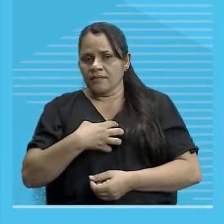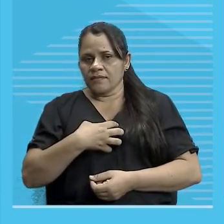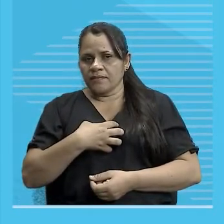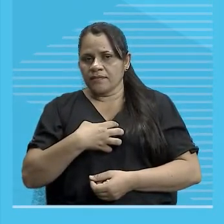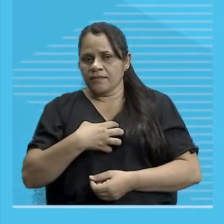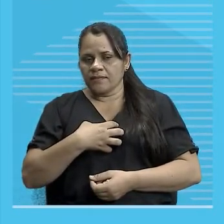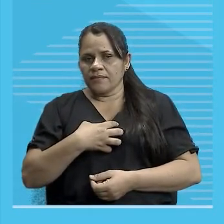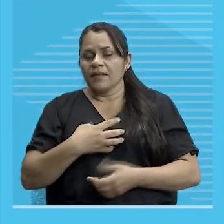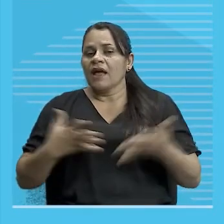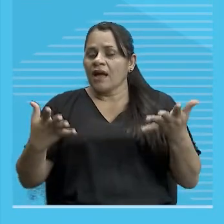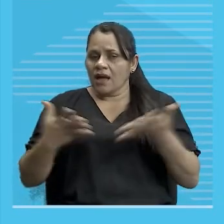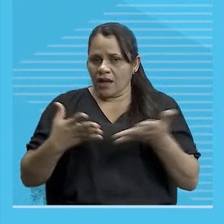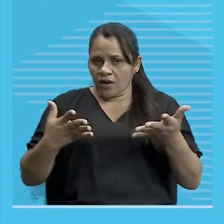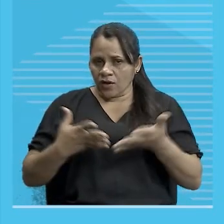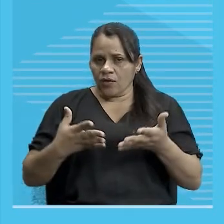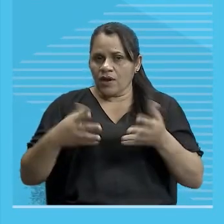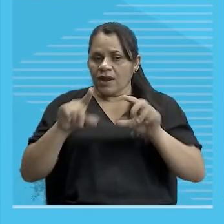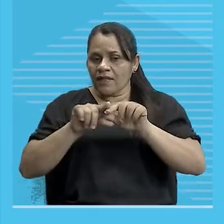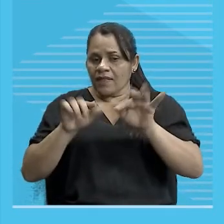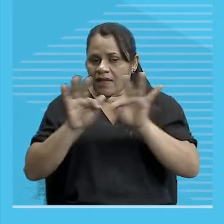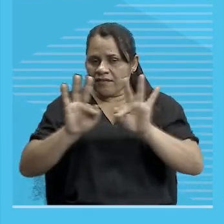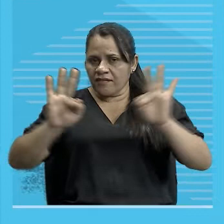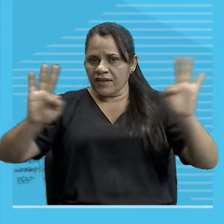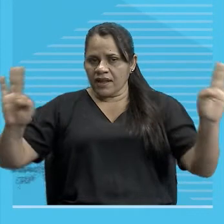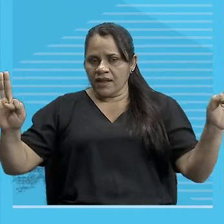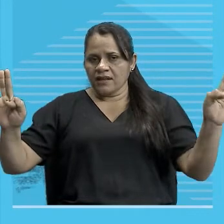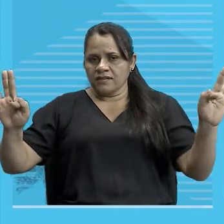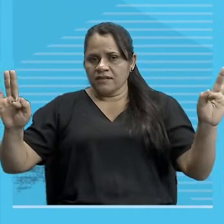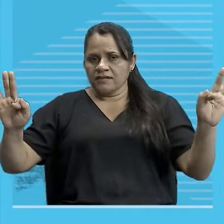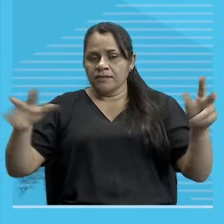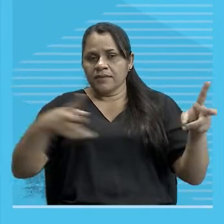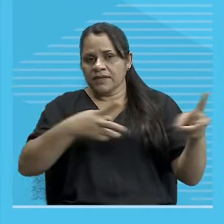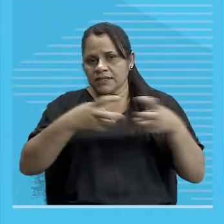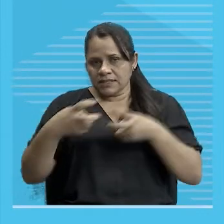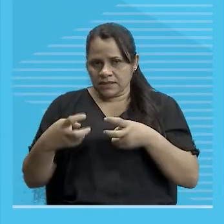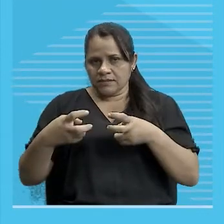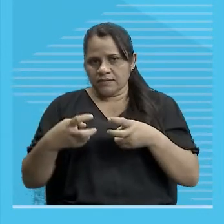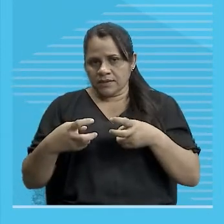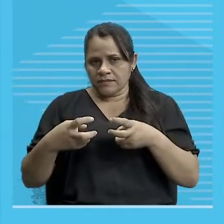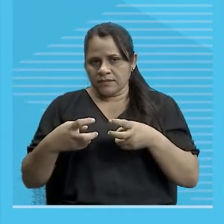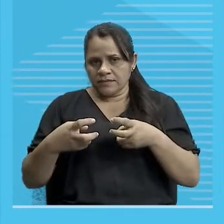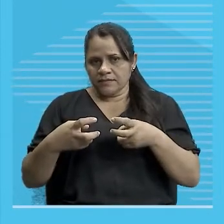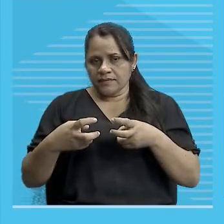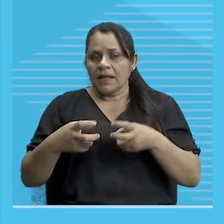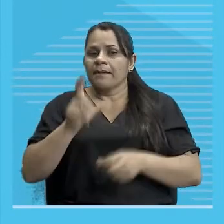Acho que agora vai dar certo, porque eu já estou colocando bem aqui Bahia como sujeito, ó.